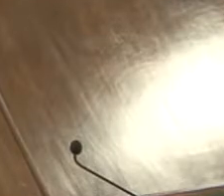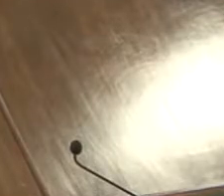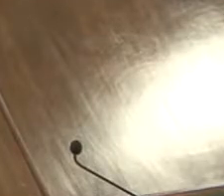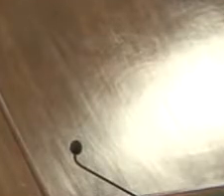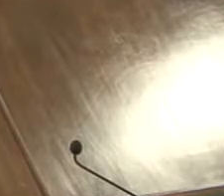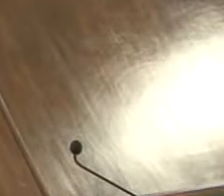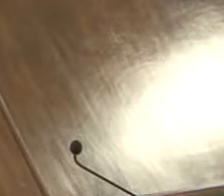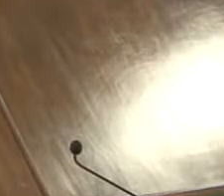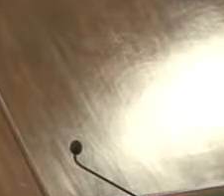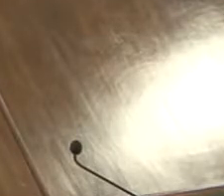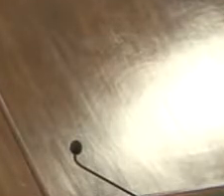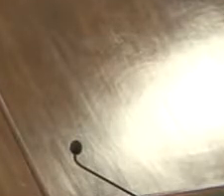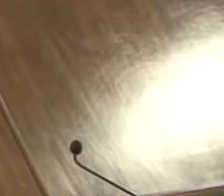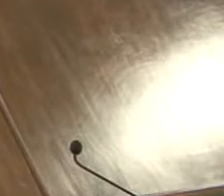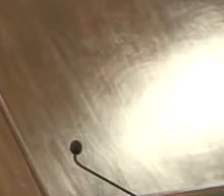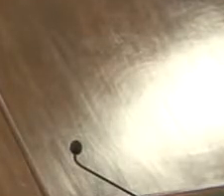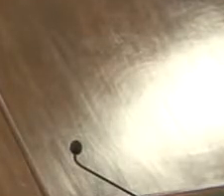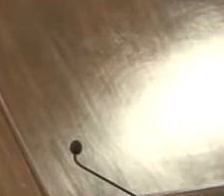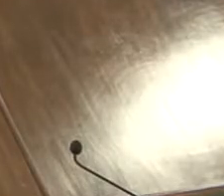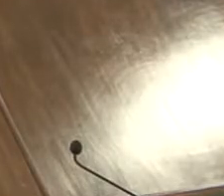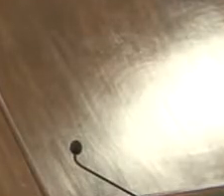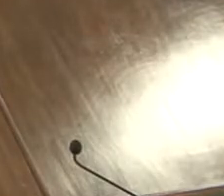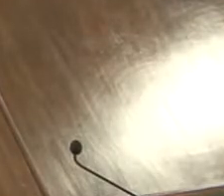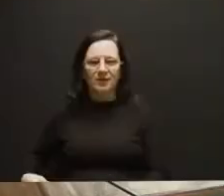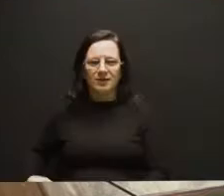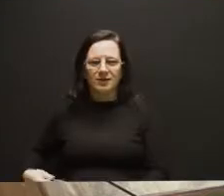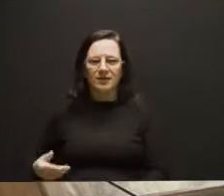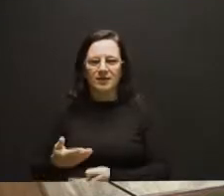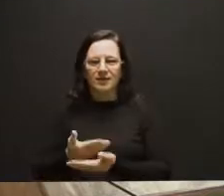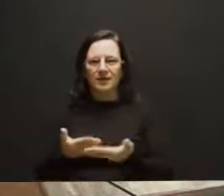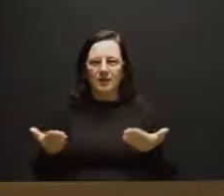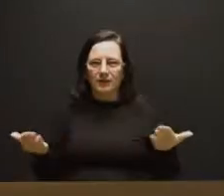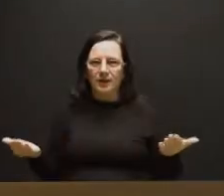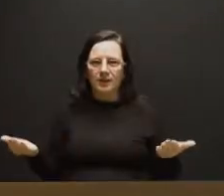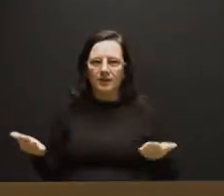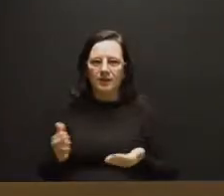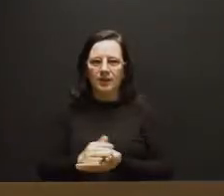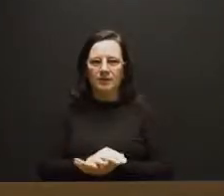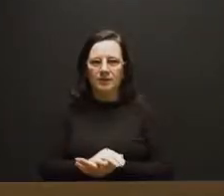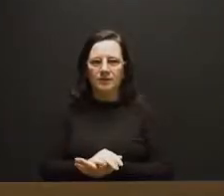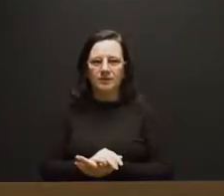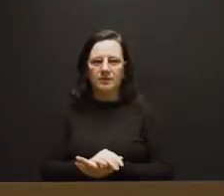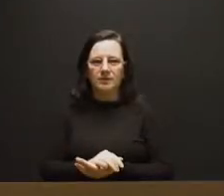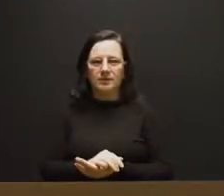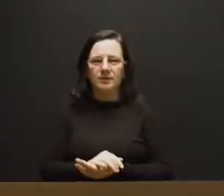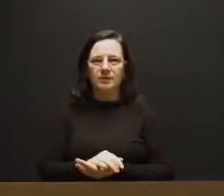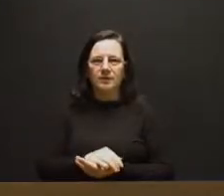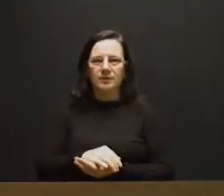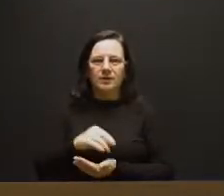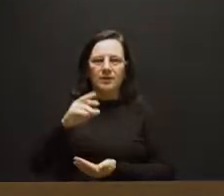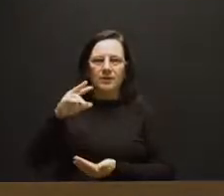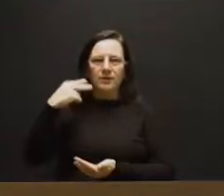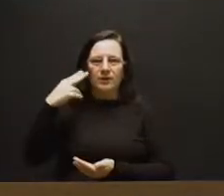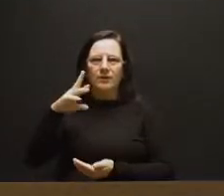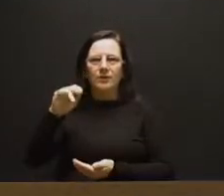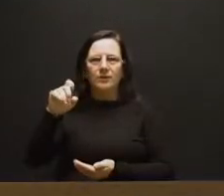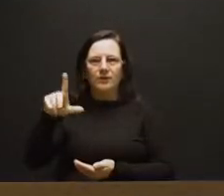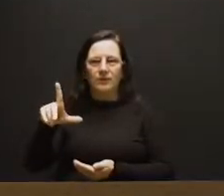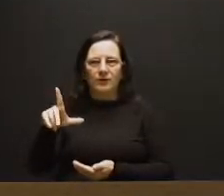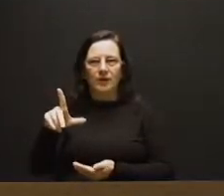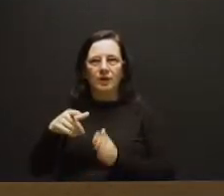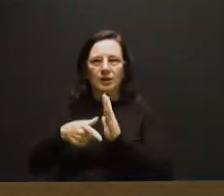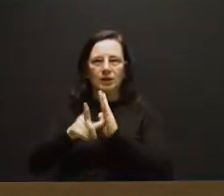é o presidente senhores vereadores quero aqui o vereador rafael tucana mais uma vez o principal